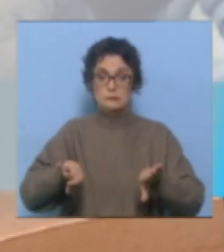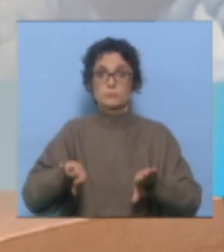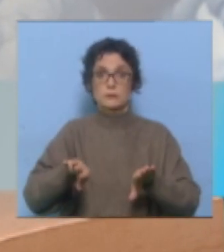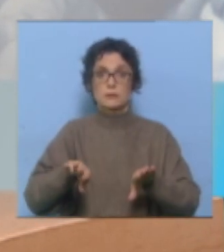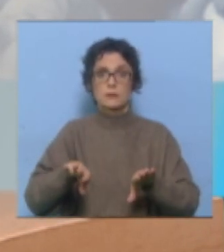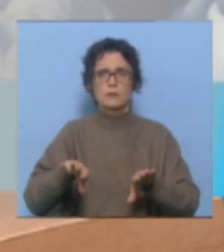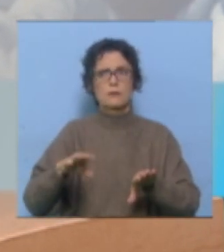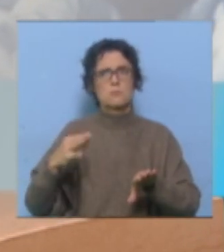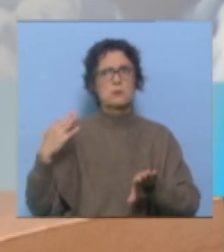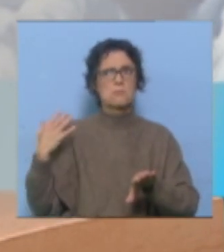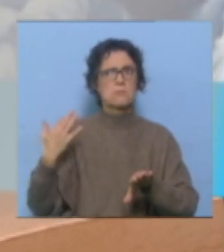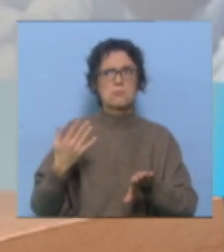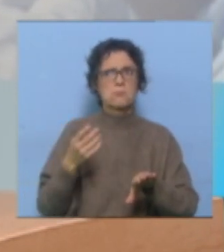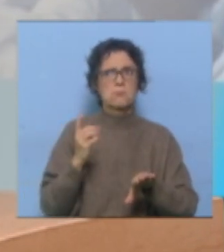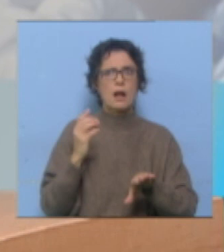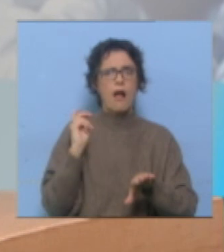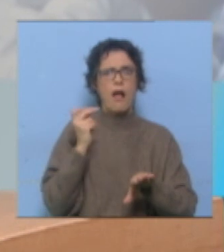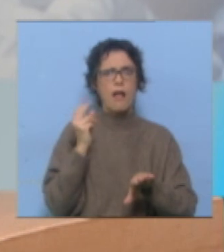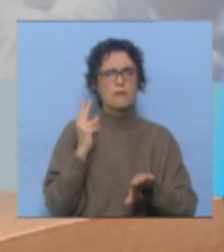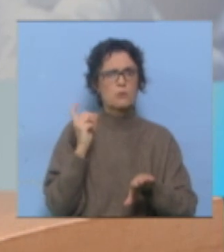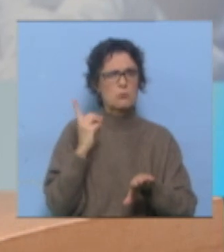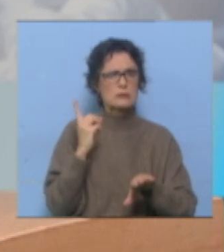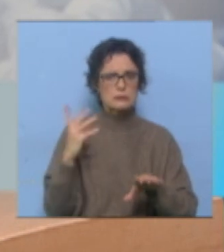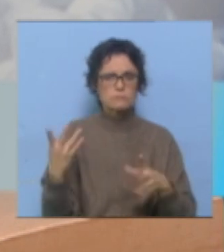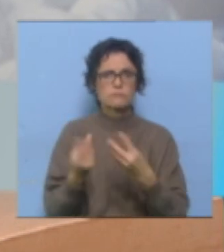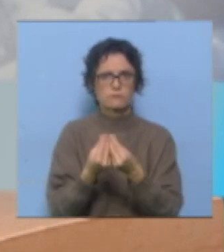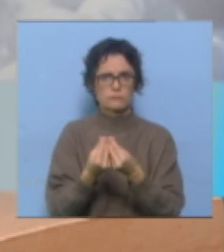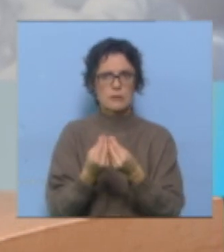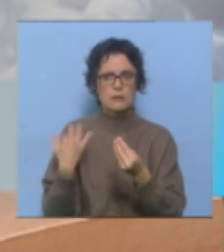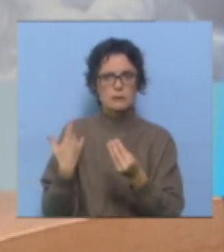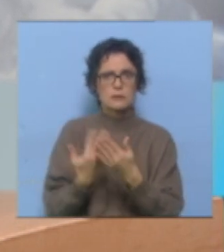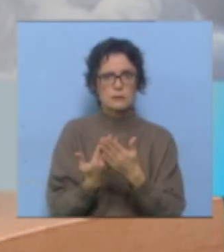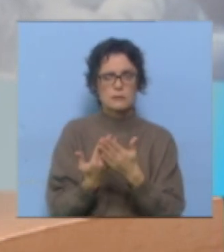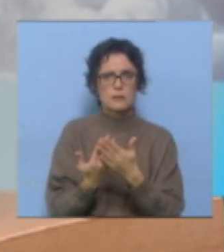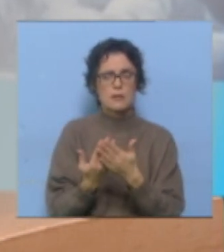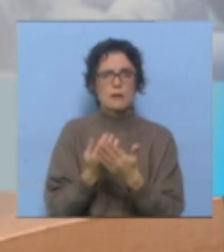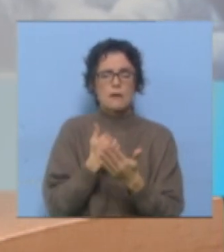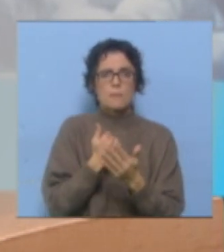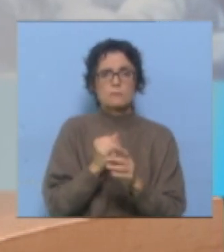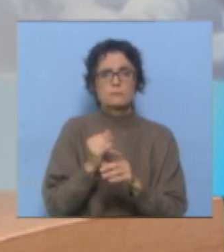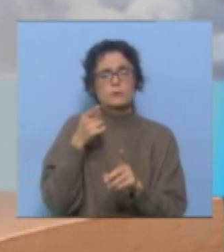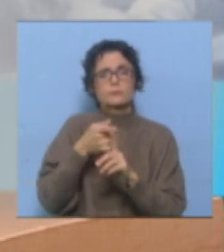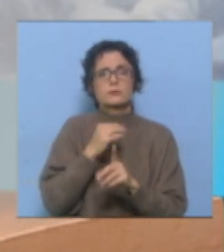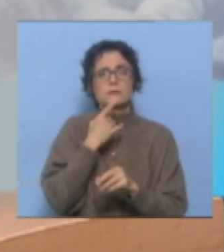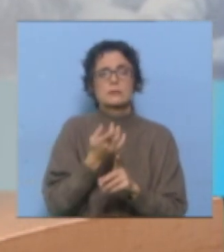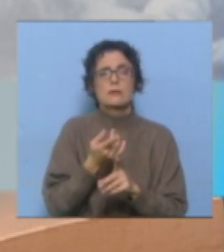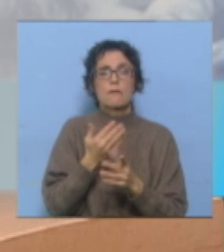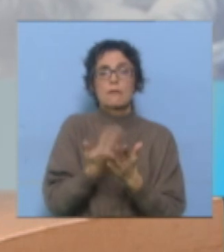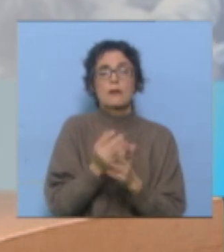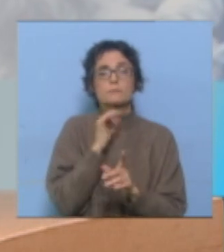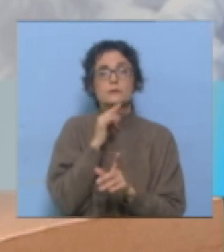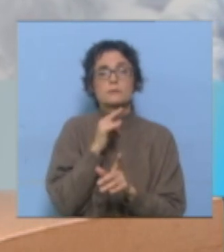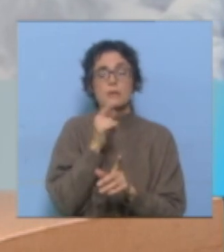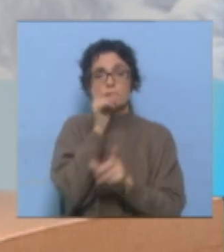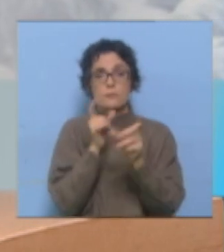há cerca de 6 anos, pouco mais, precisamente para que quem trabalha quer na reinserção, quer na prisão,